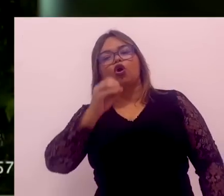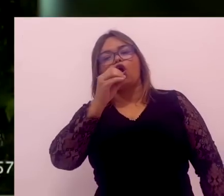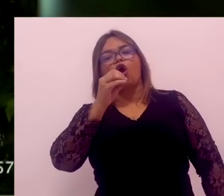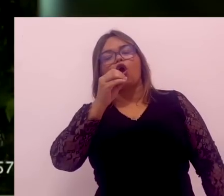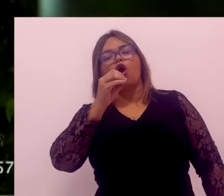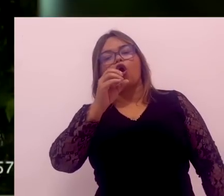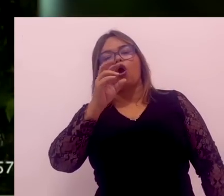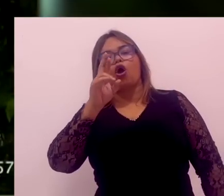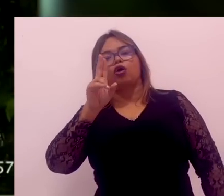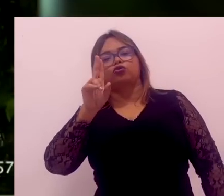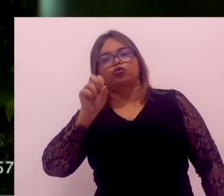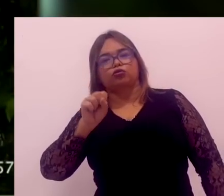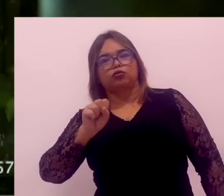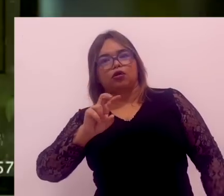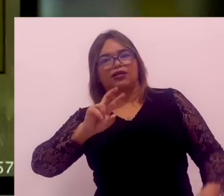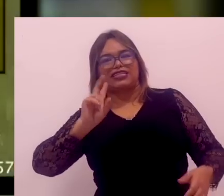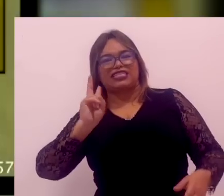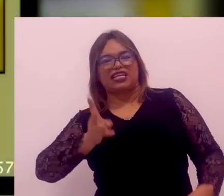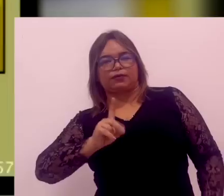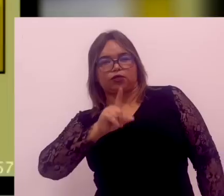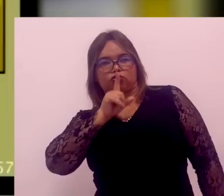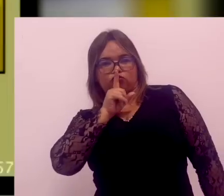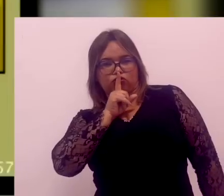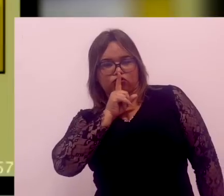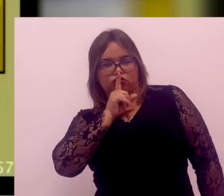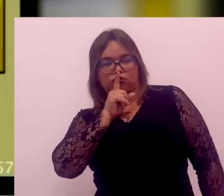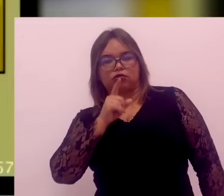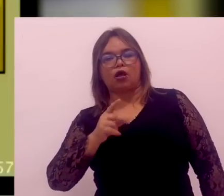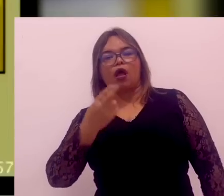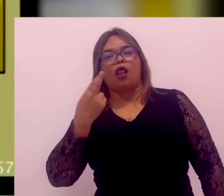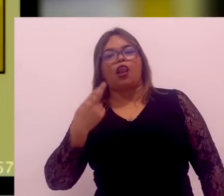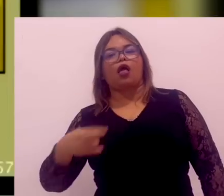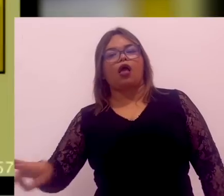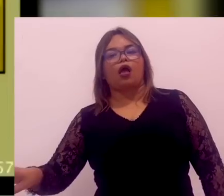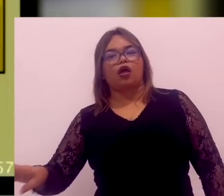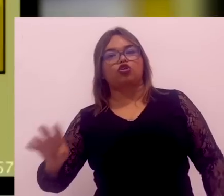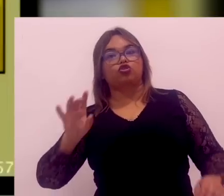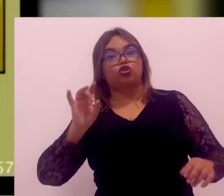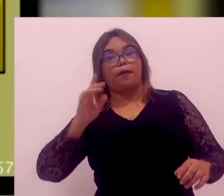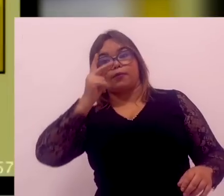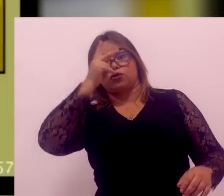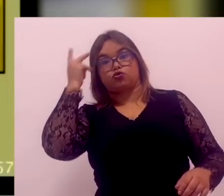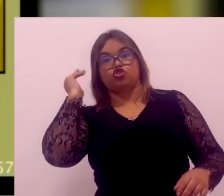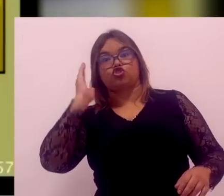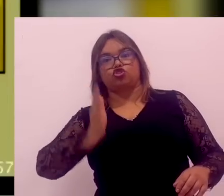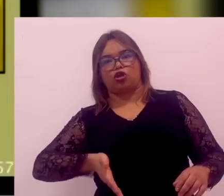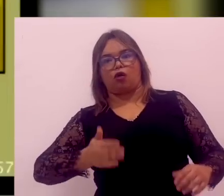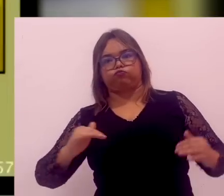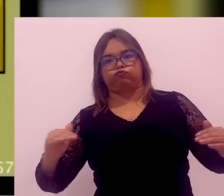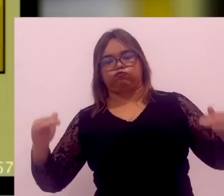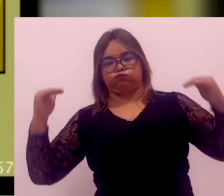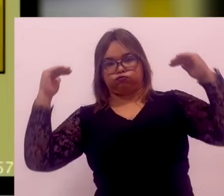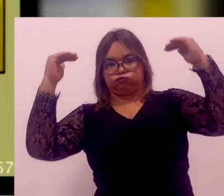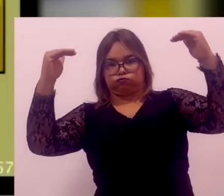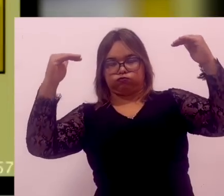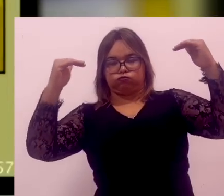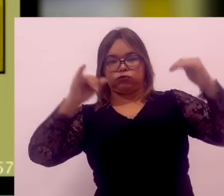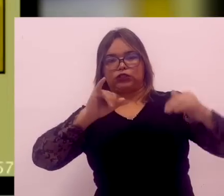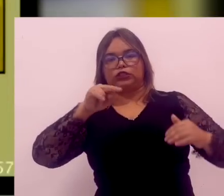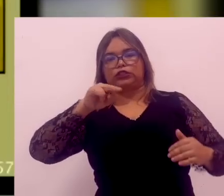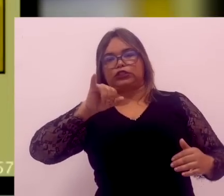para os iniciados. E aqui estão as roupas dos vários graus de maçonaria.